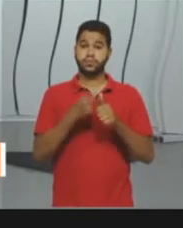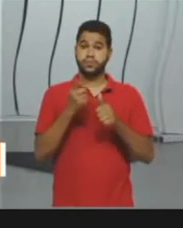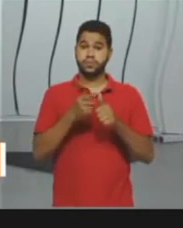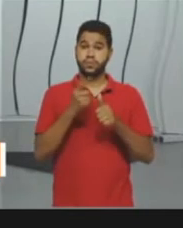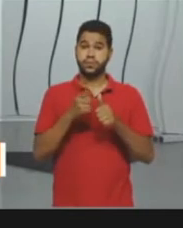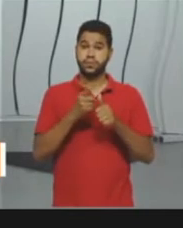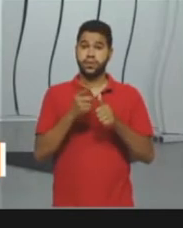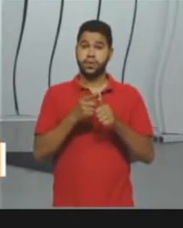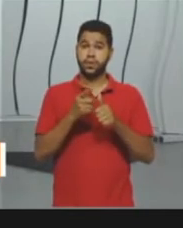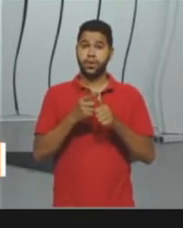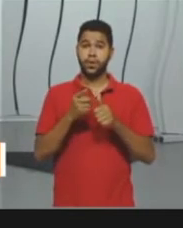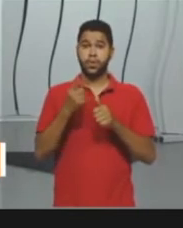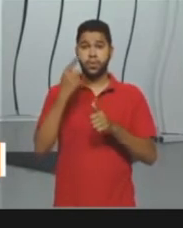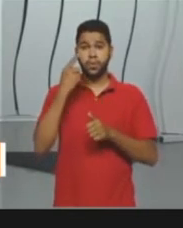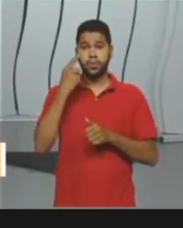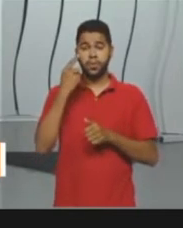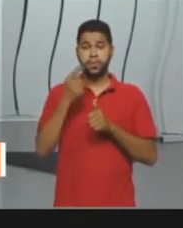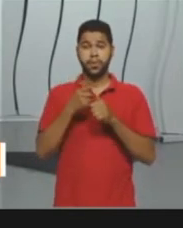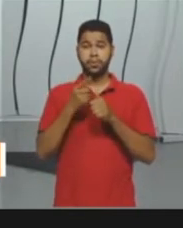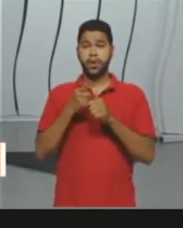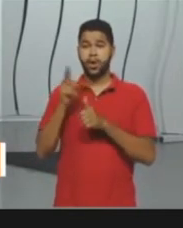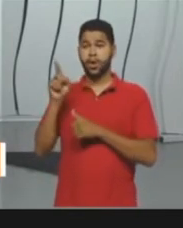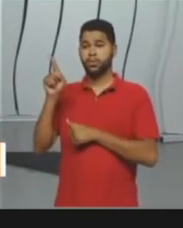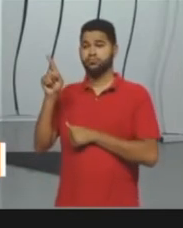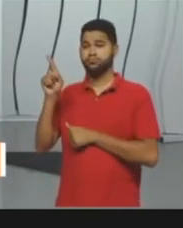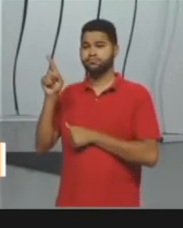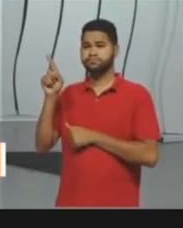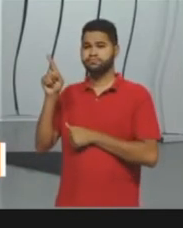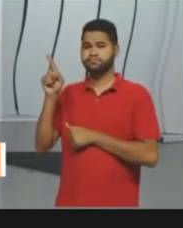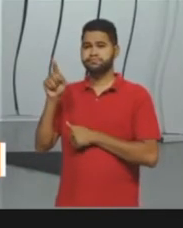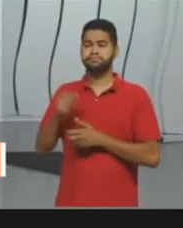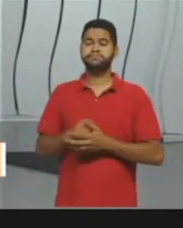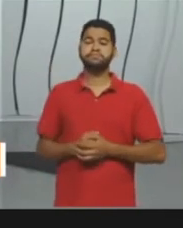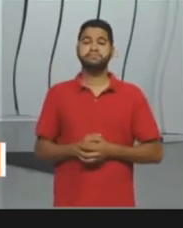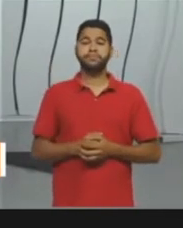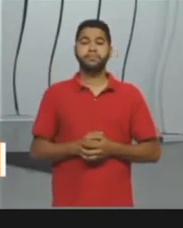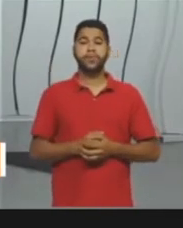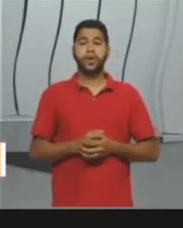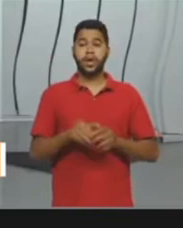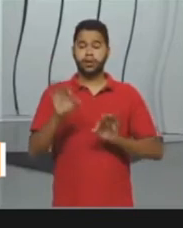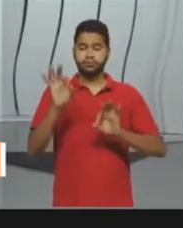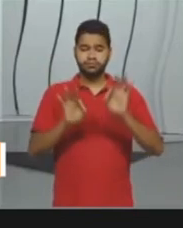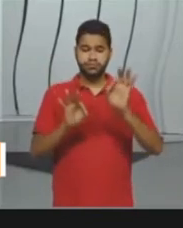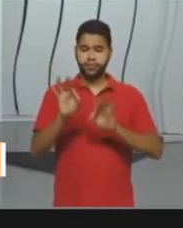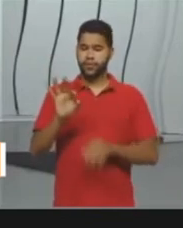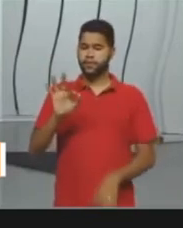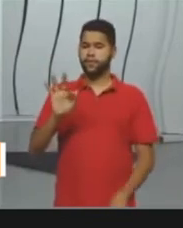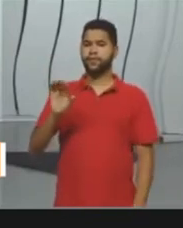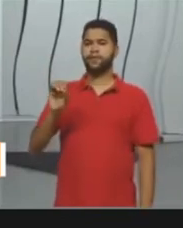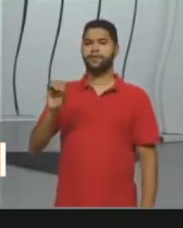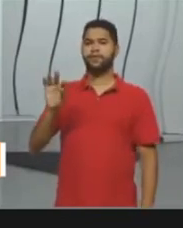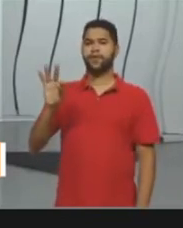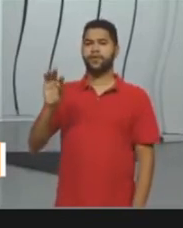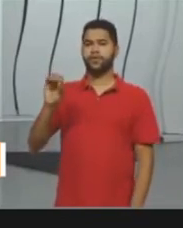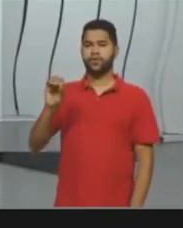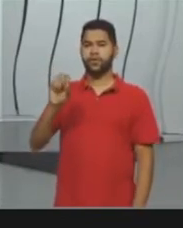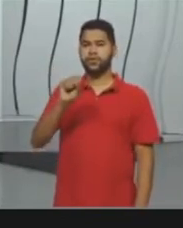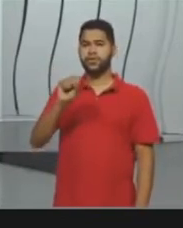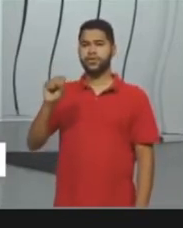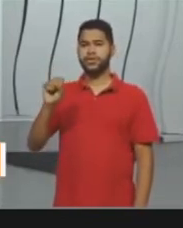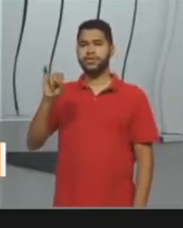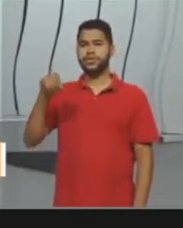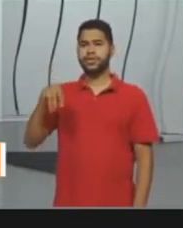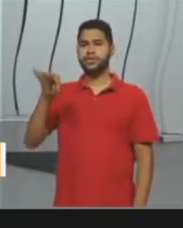autótrofos fotossintetizantes. Esses organismos fotossintetizantes, eles utilizam a